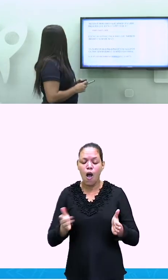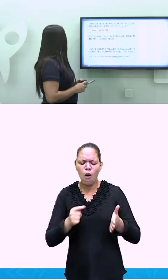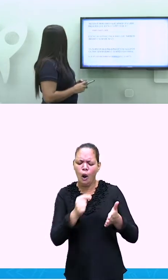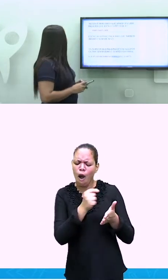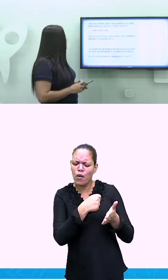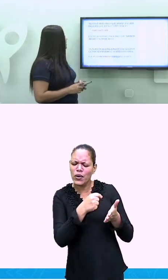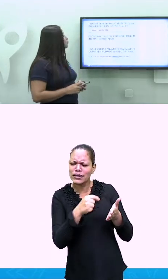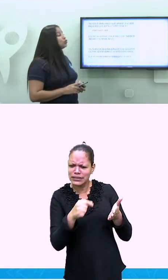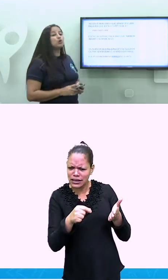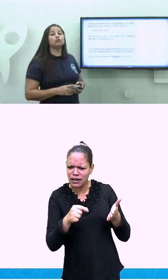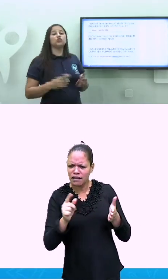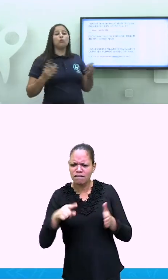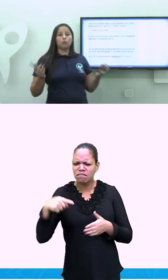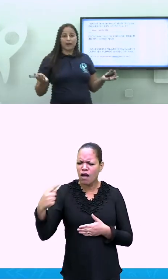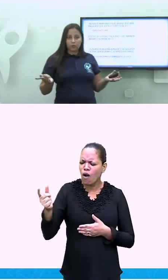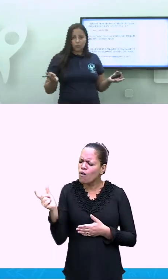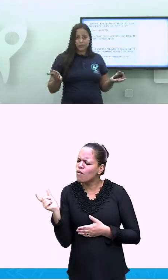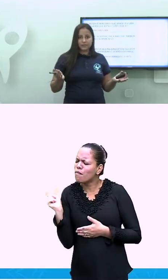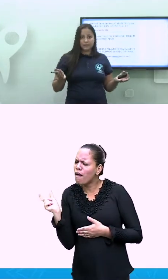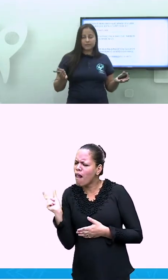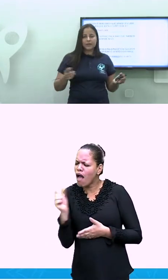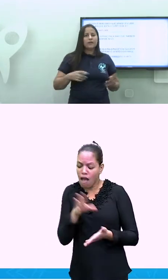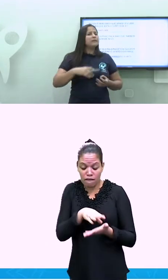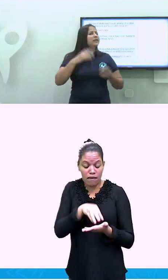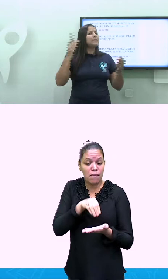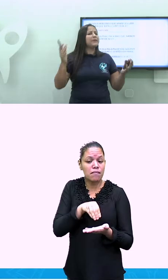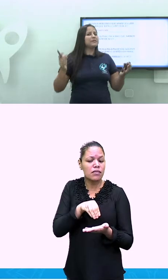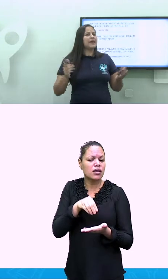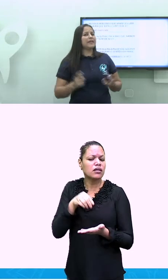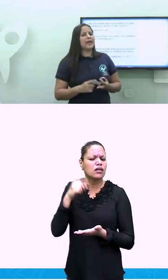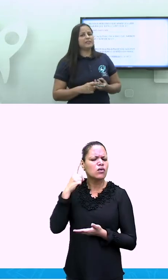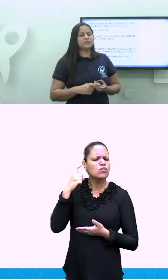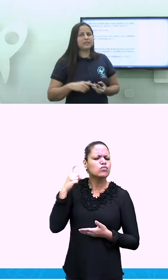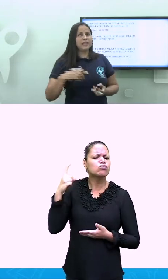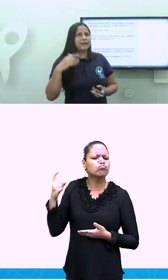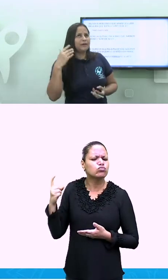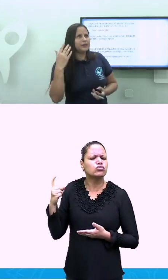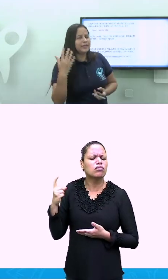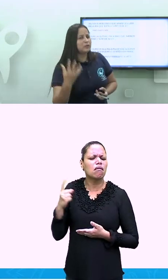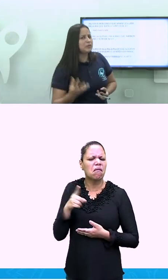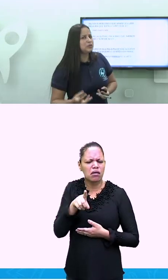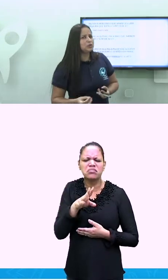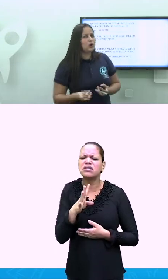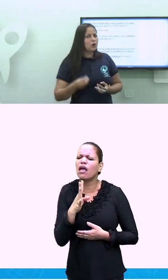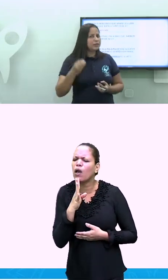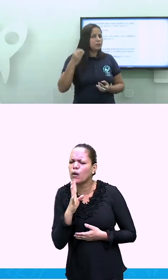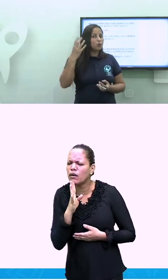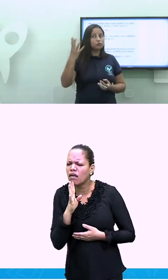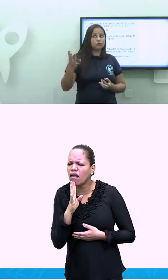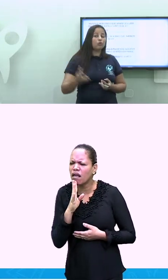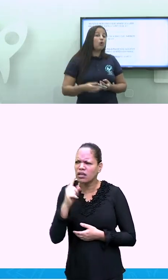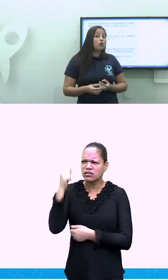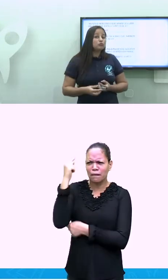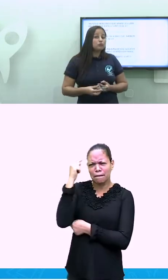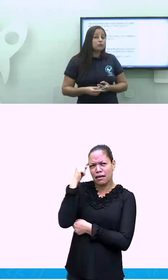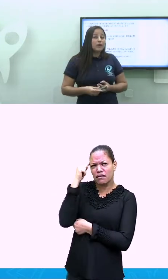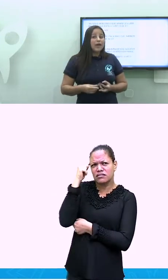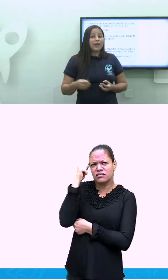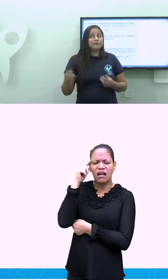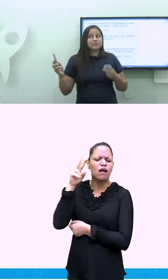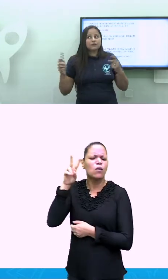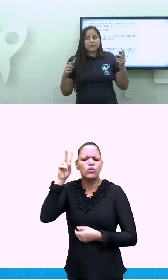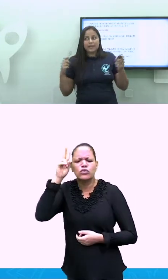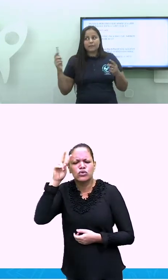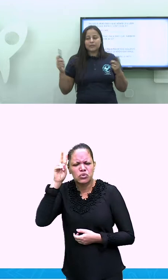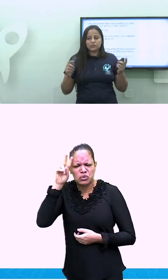que também imitam o som de alguma coisa. Tenta pensar em casa, você está lendo uma história, um outro conto,